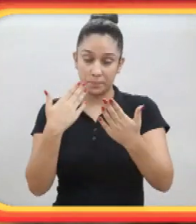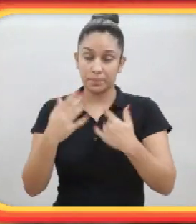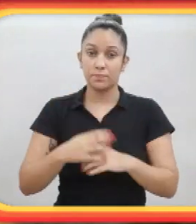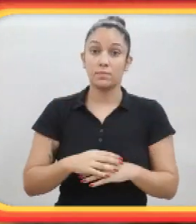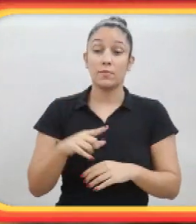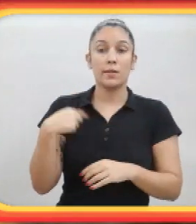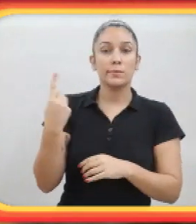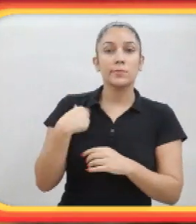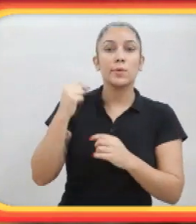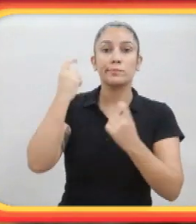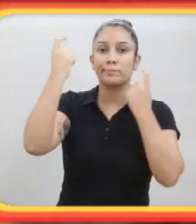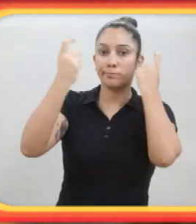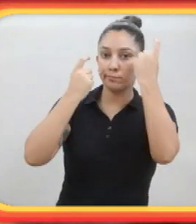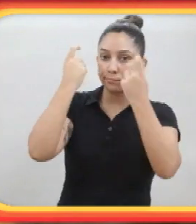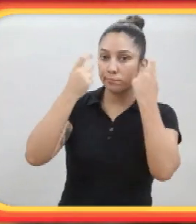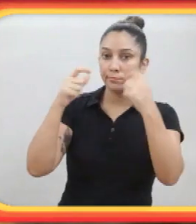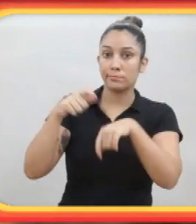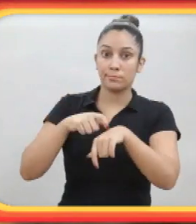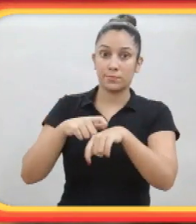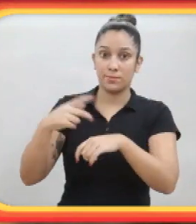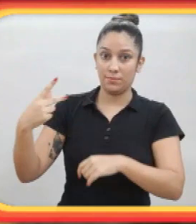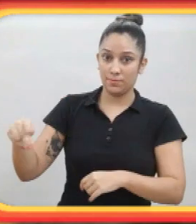com vozes diferentes.